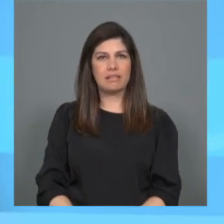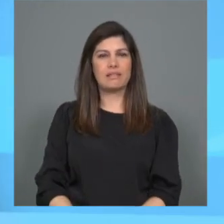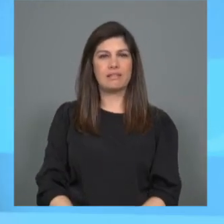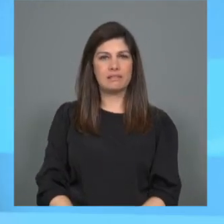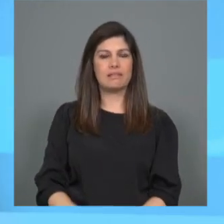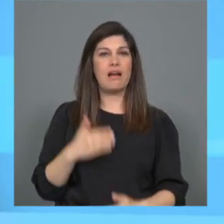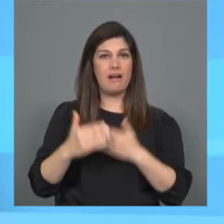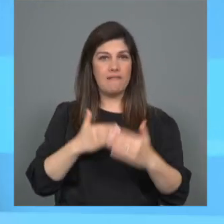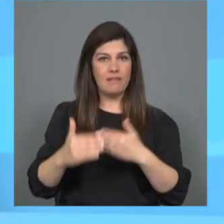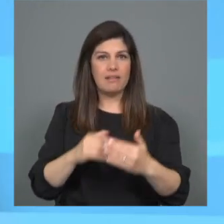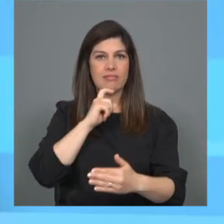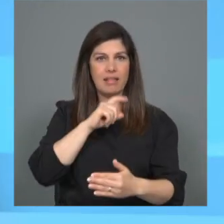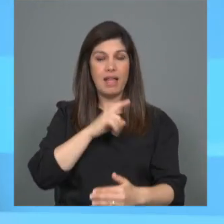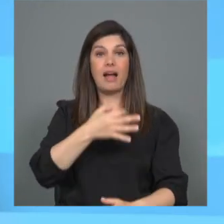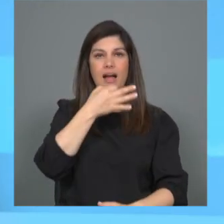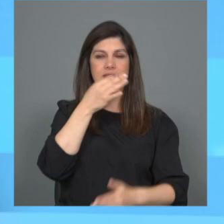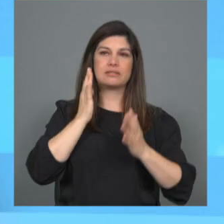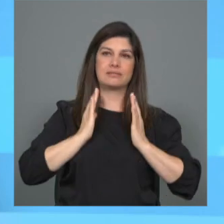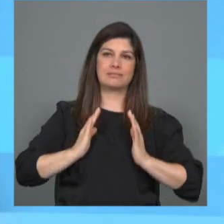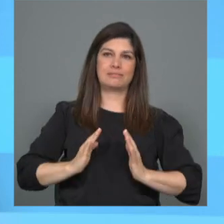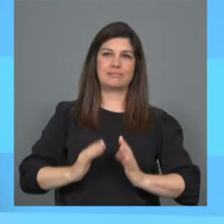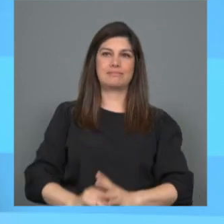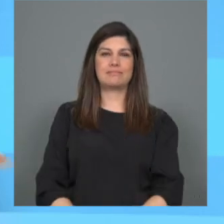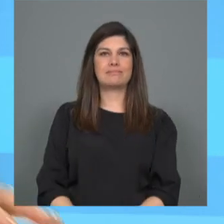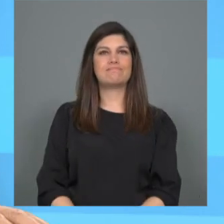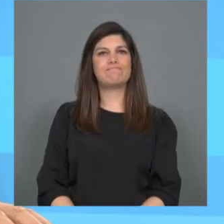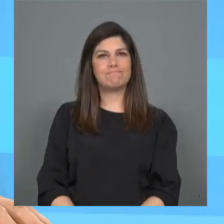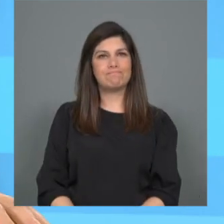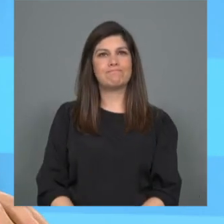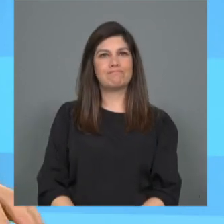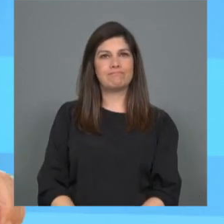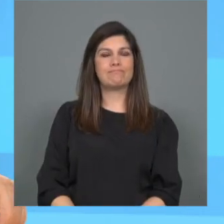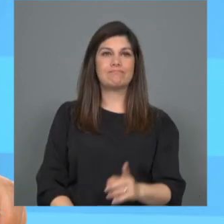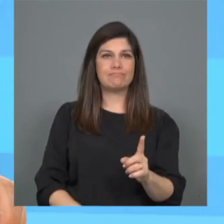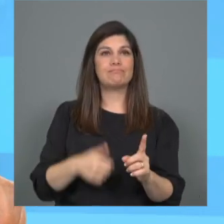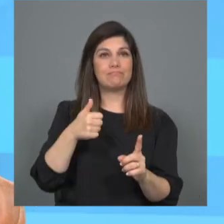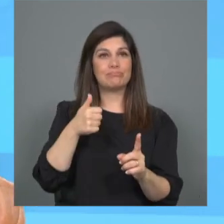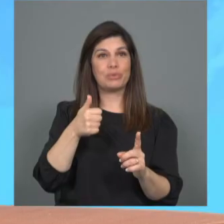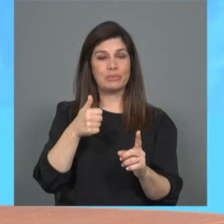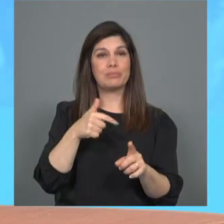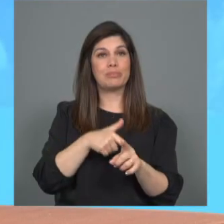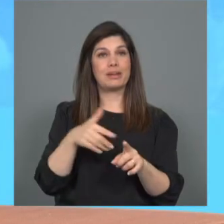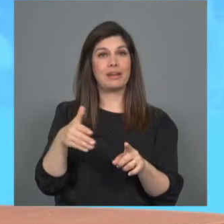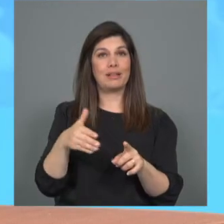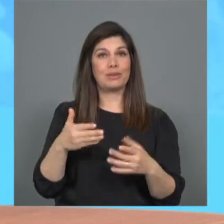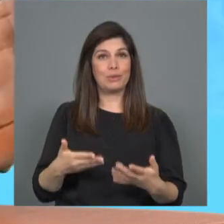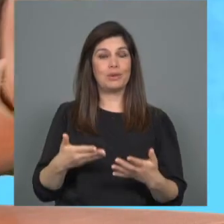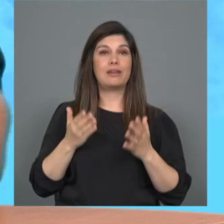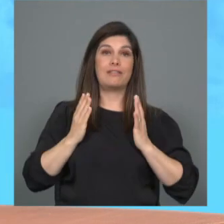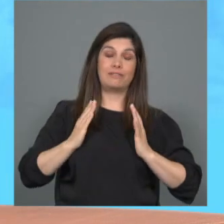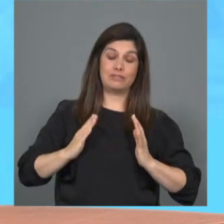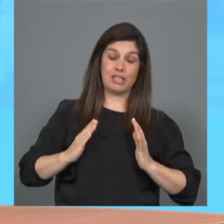um bom motivo para bons descansos, não é? Boas férias. Em períodos de férias, sim. Para depois avançar, lá